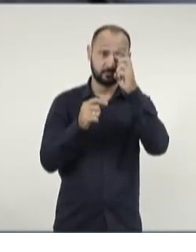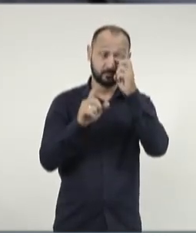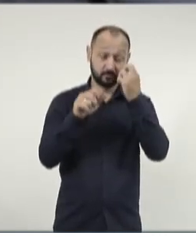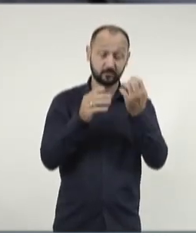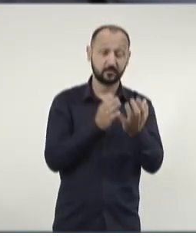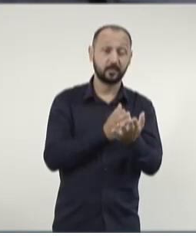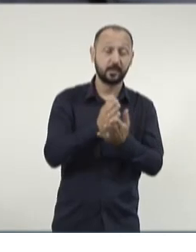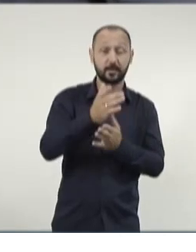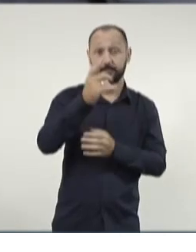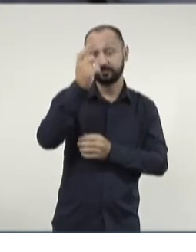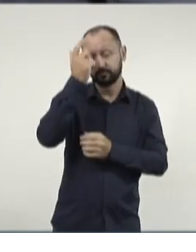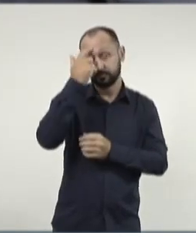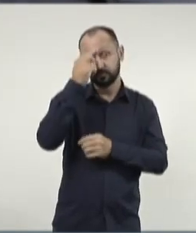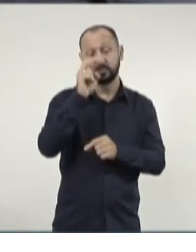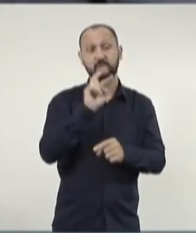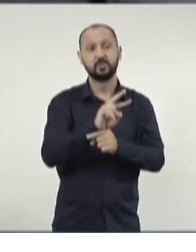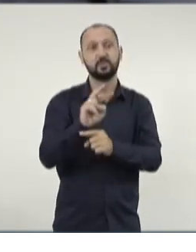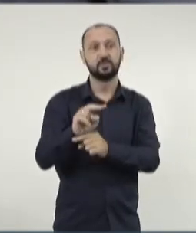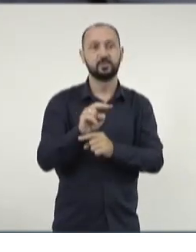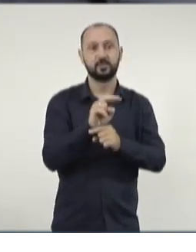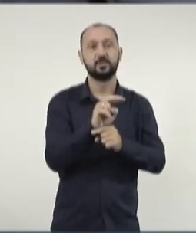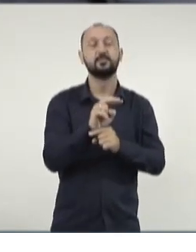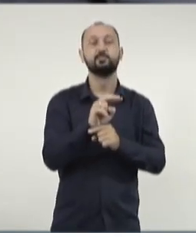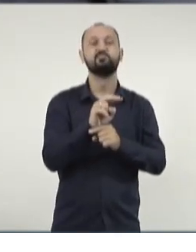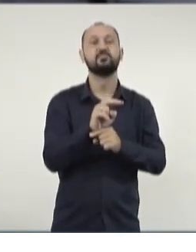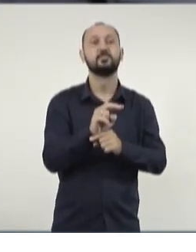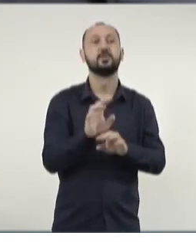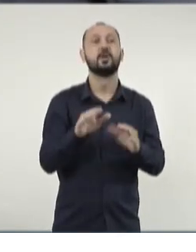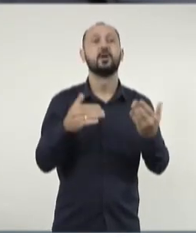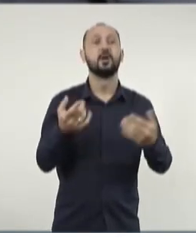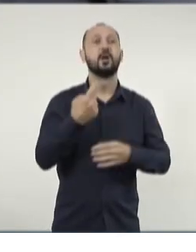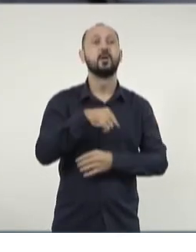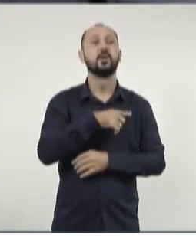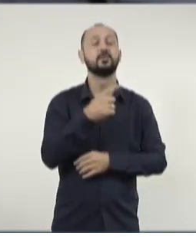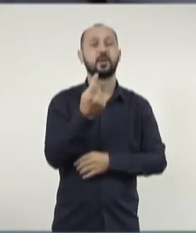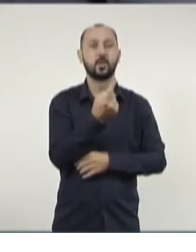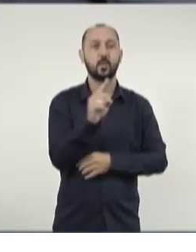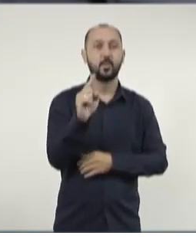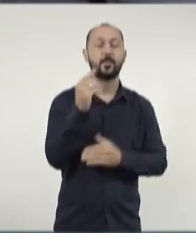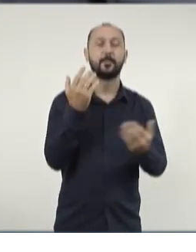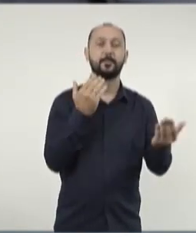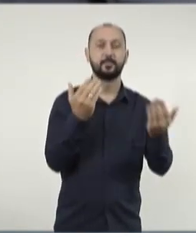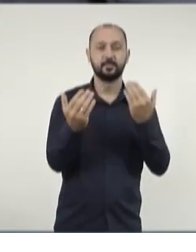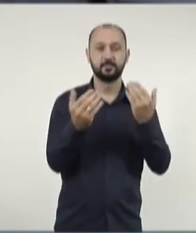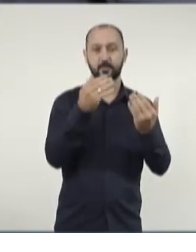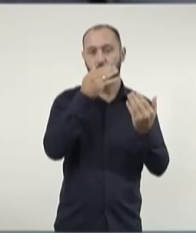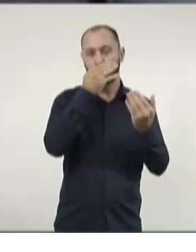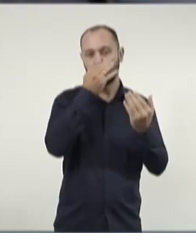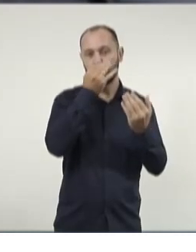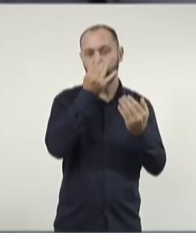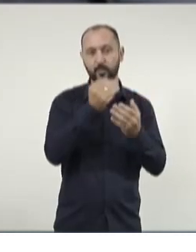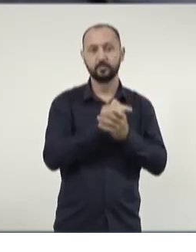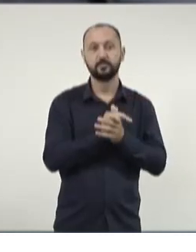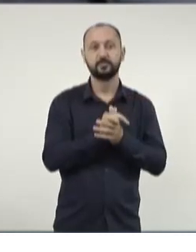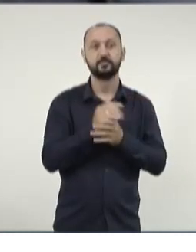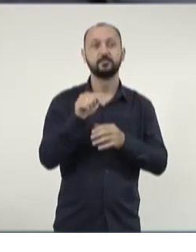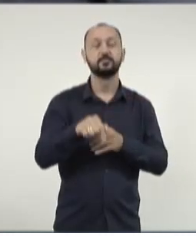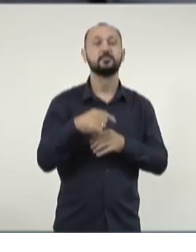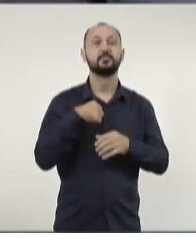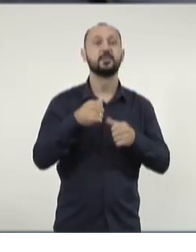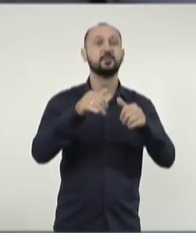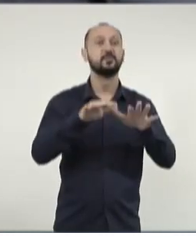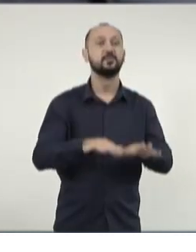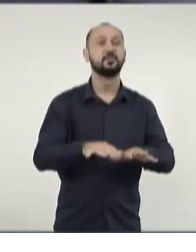via, né, pensando no cuidados paliativos, sendo que nós tínhamos, às vezes, um psicólogo ou nenhum profissional para estar